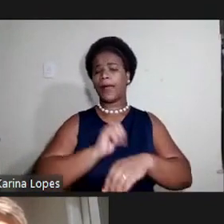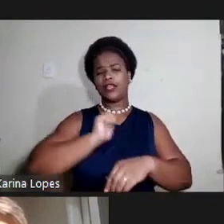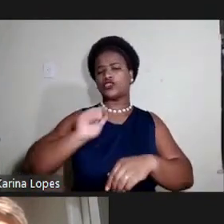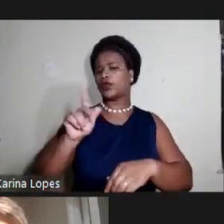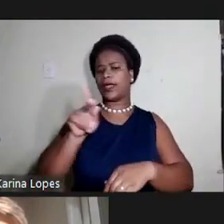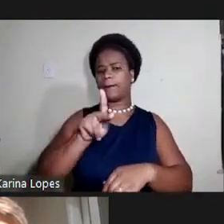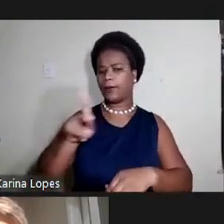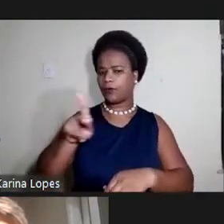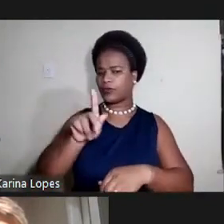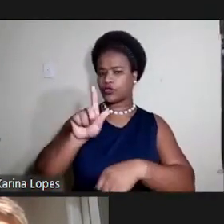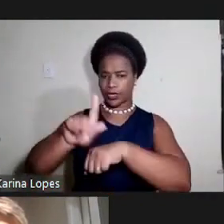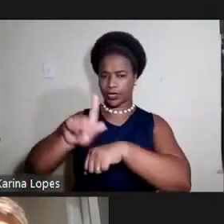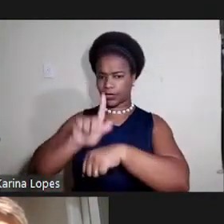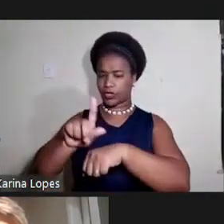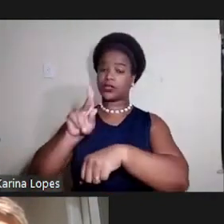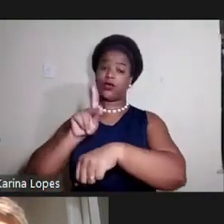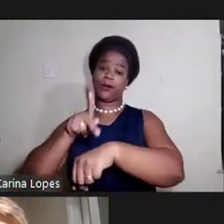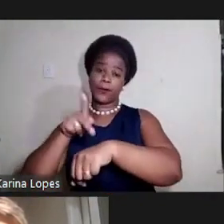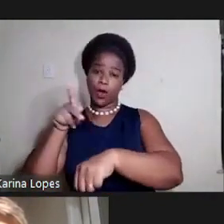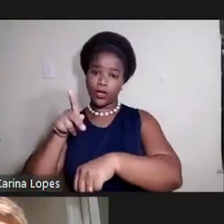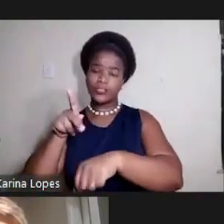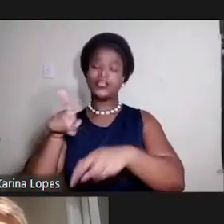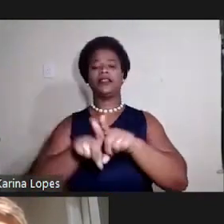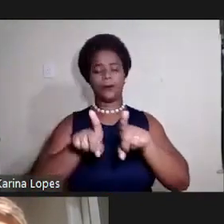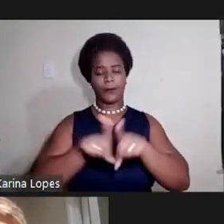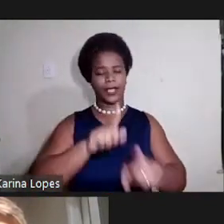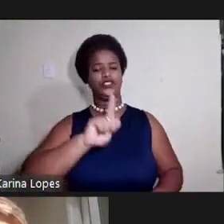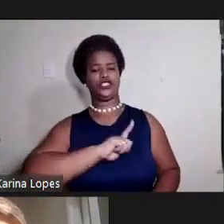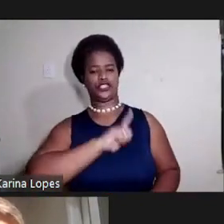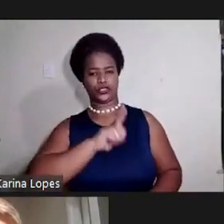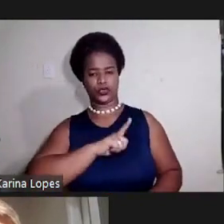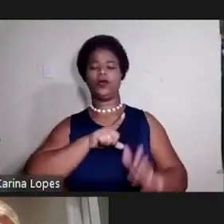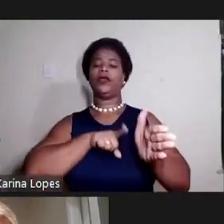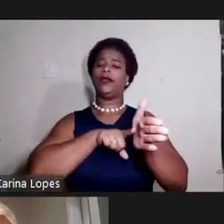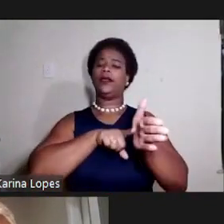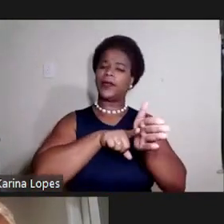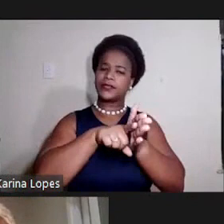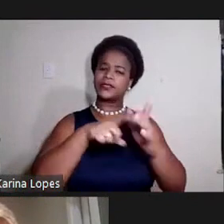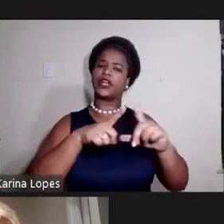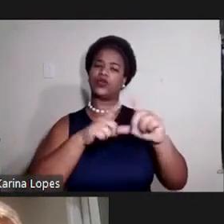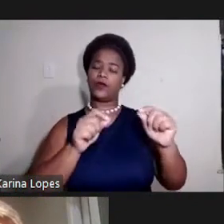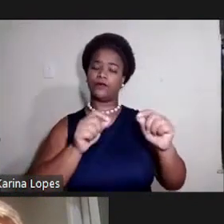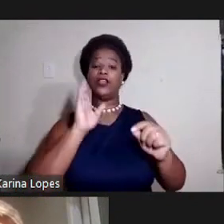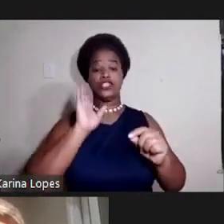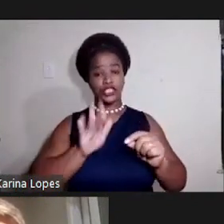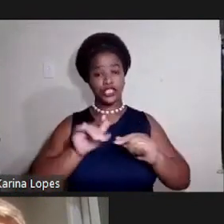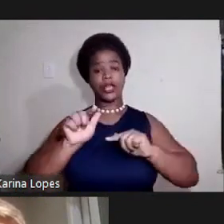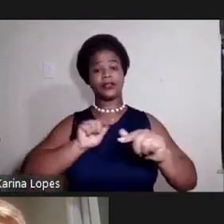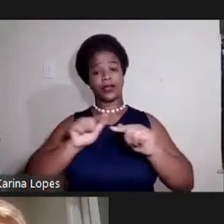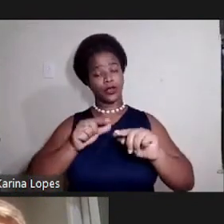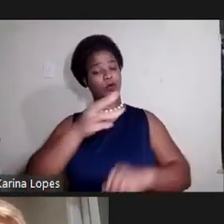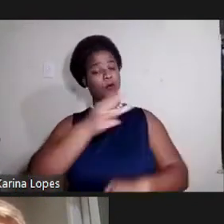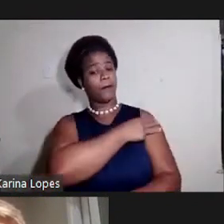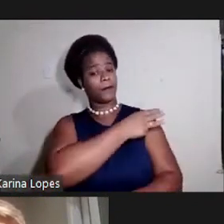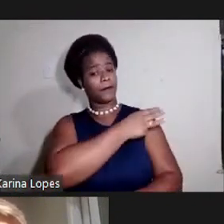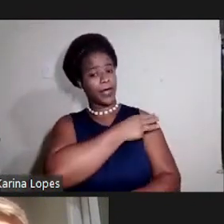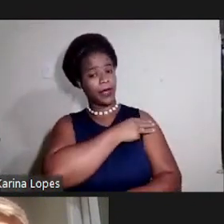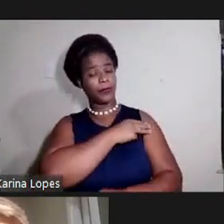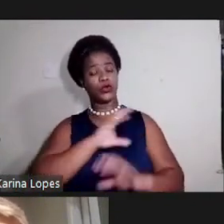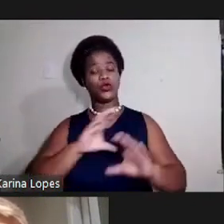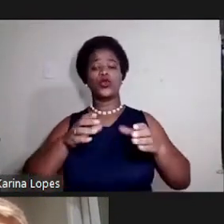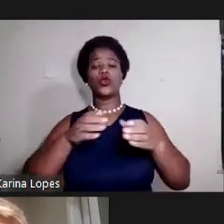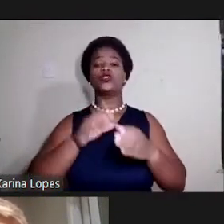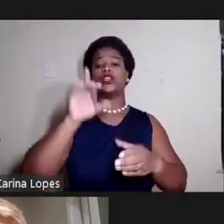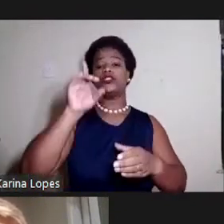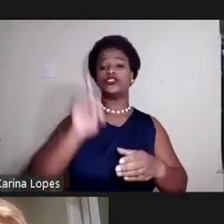e pós-graduação, gestor e pesquisador na UFJF, atuou como membro do Conselho Diretor da Associação Internacional de